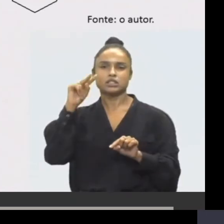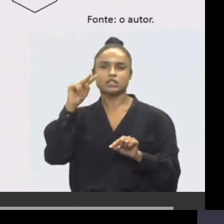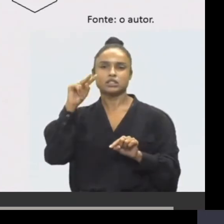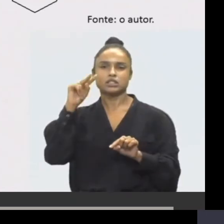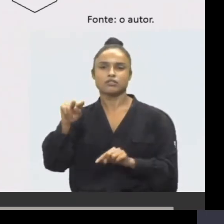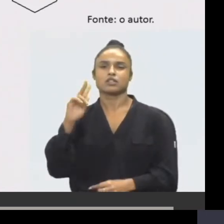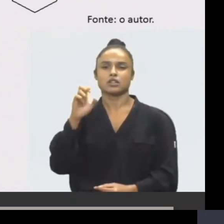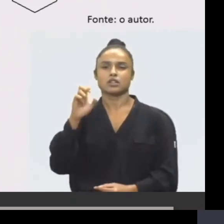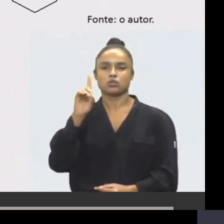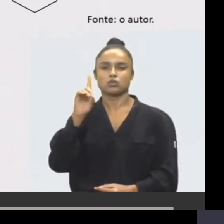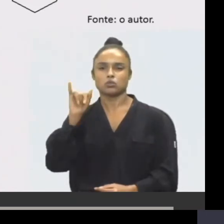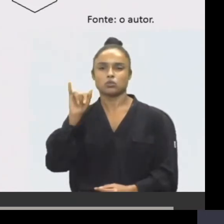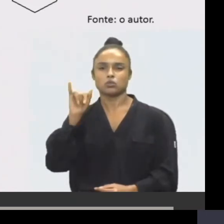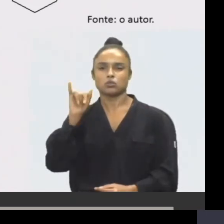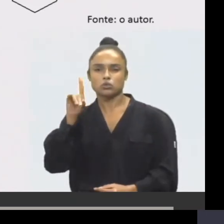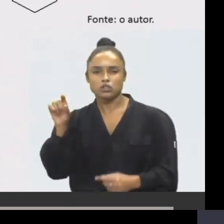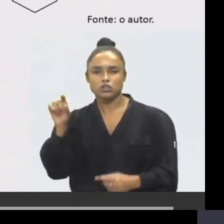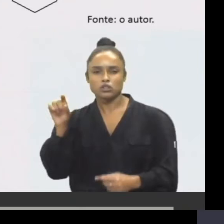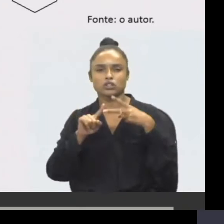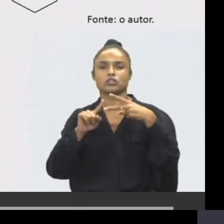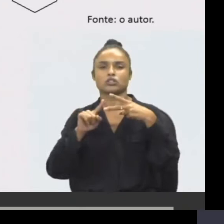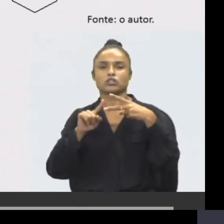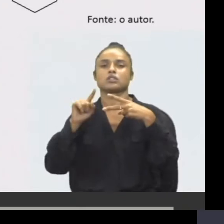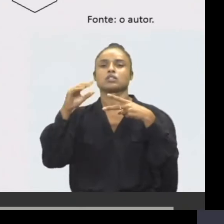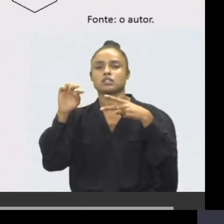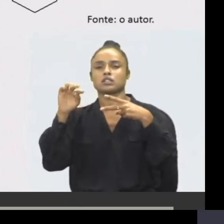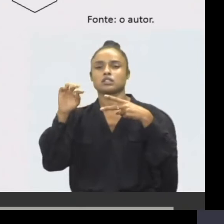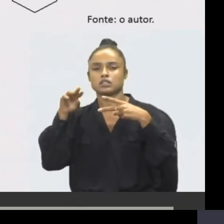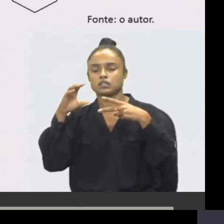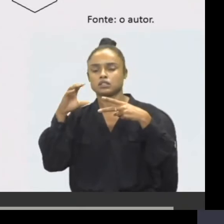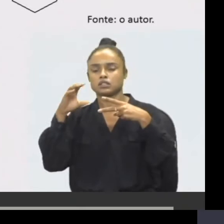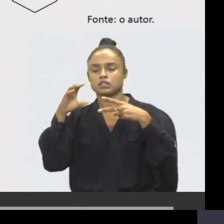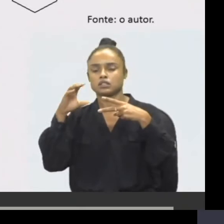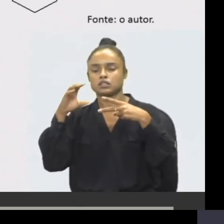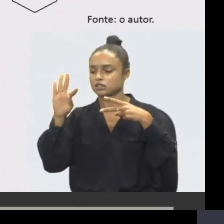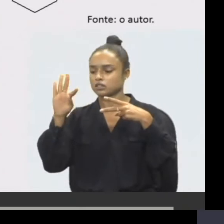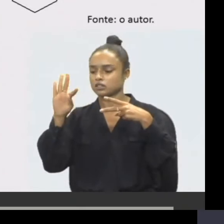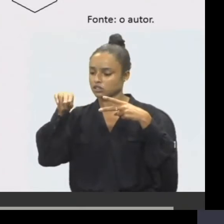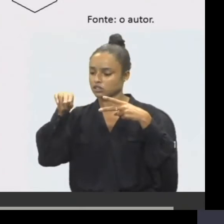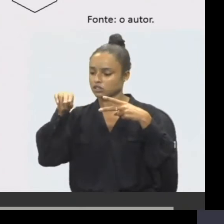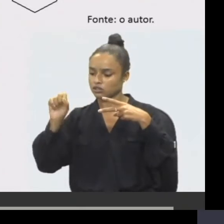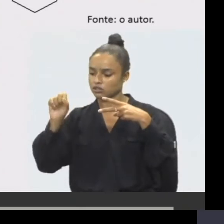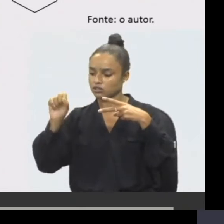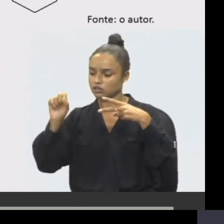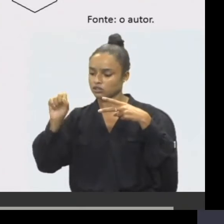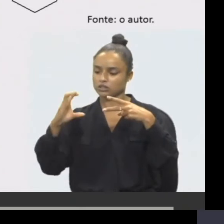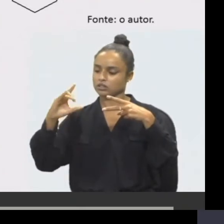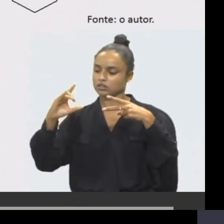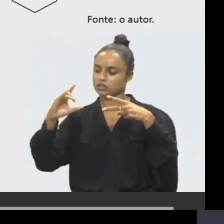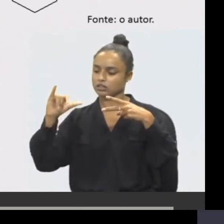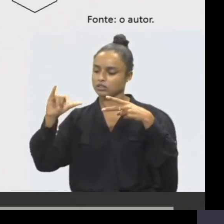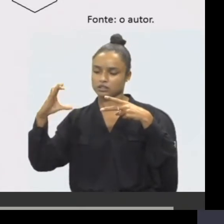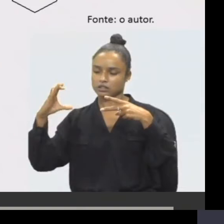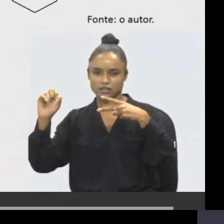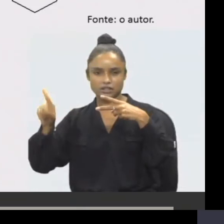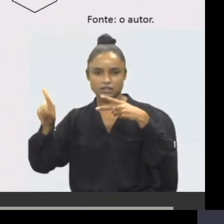cetonas cíclicas, levam então à formação de derivados bisulfíticos. Então nós temos que